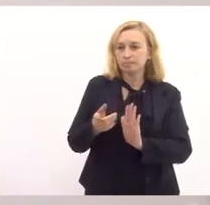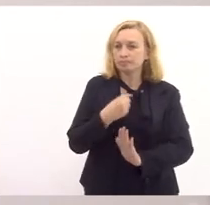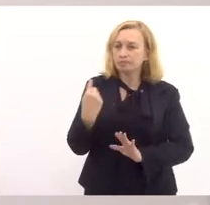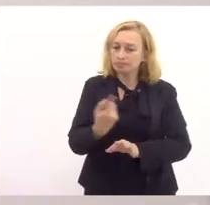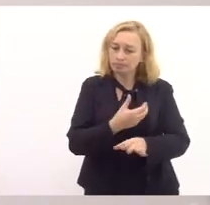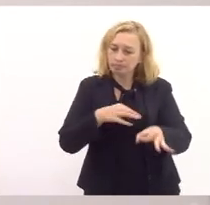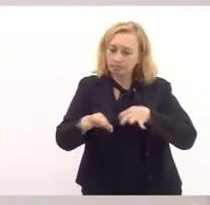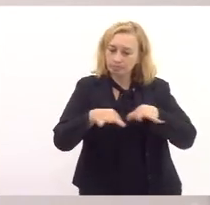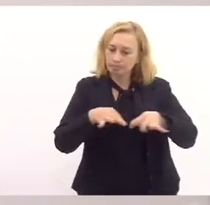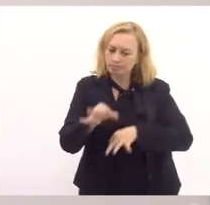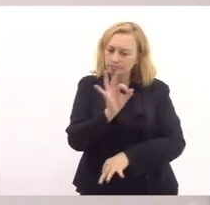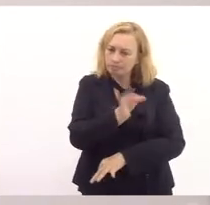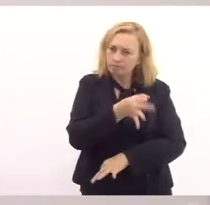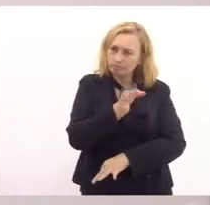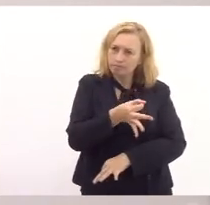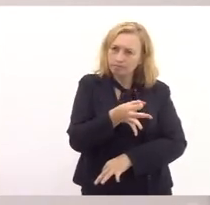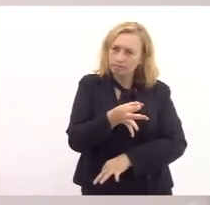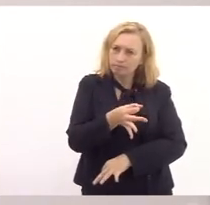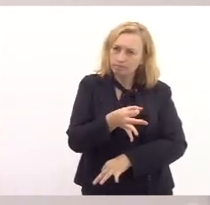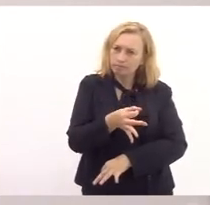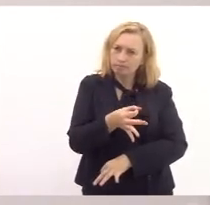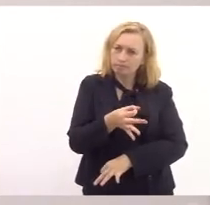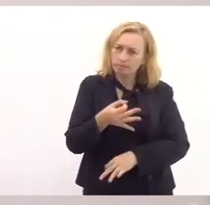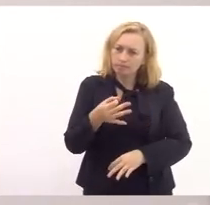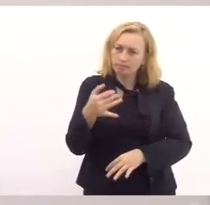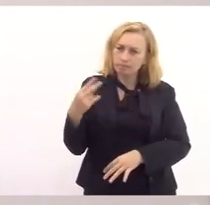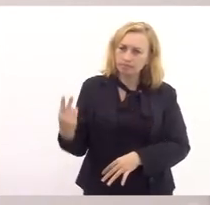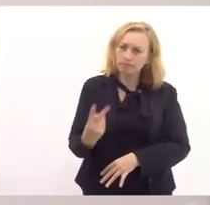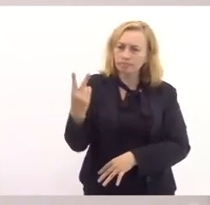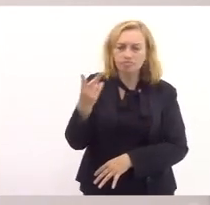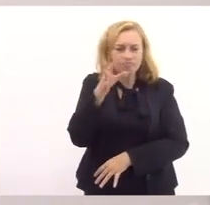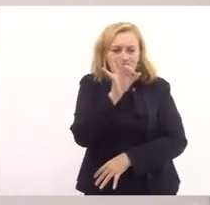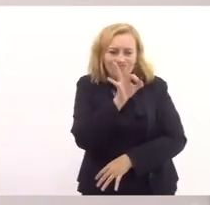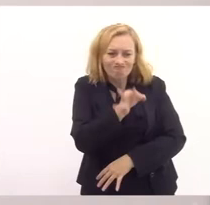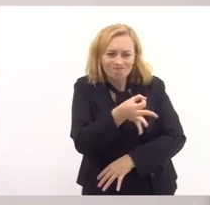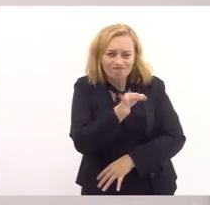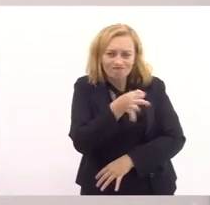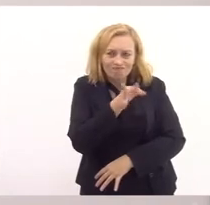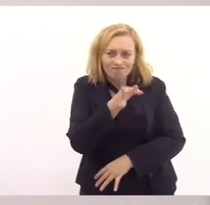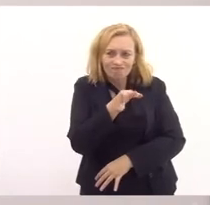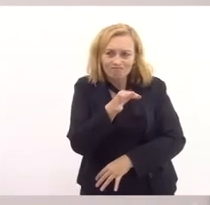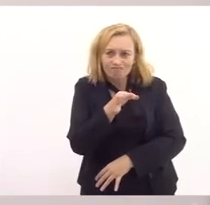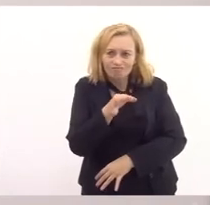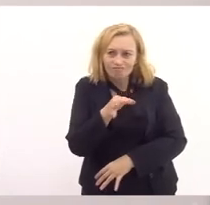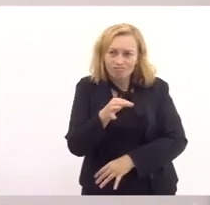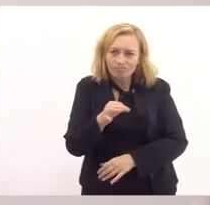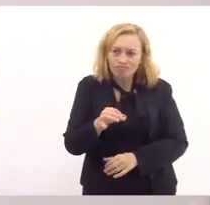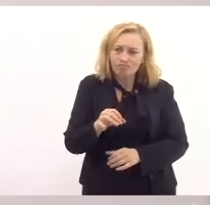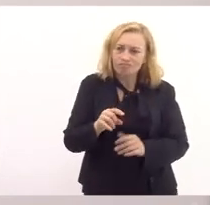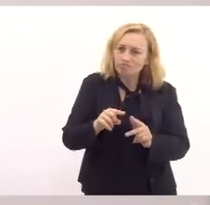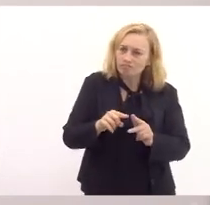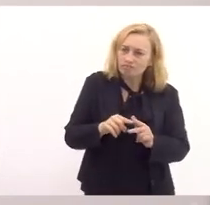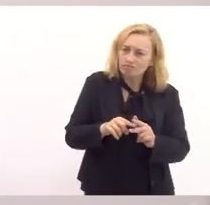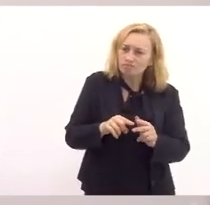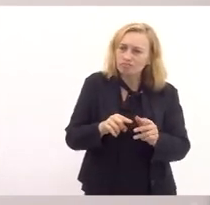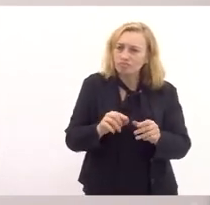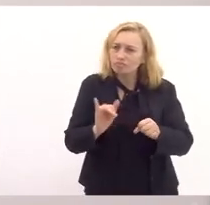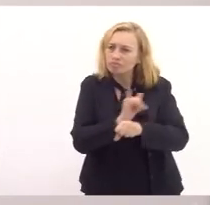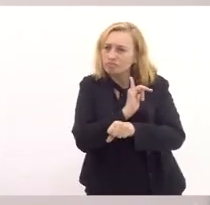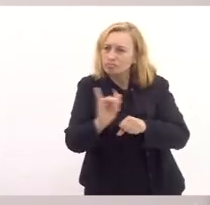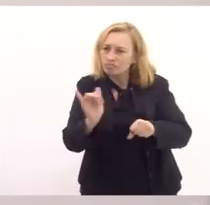organização específica e dê a prioridade absoluta para reformulação, ver novas formas